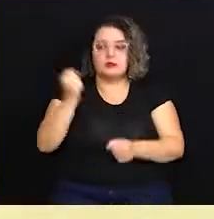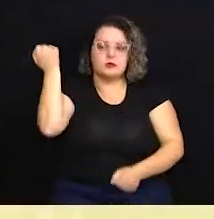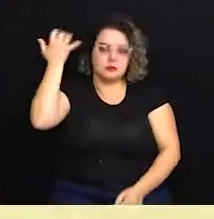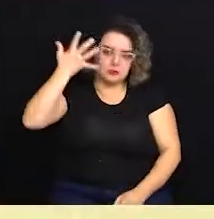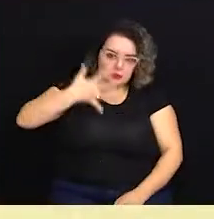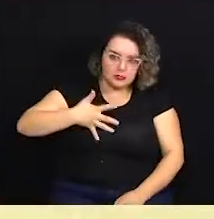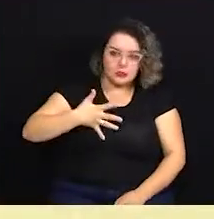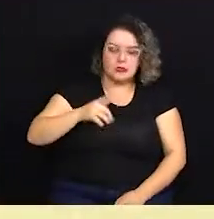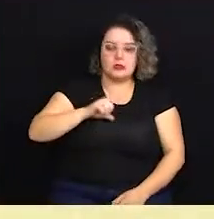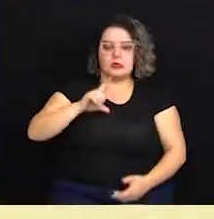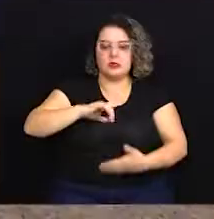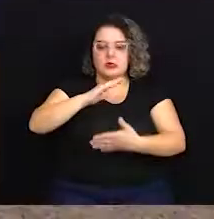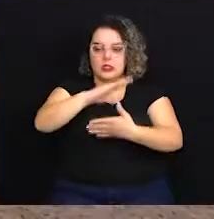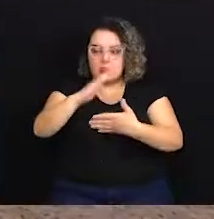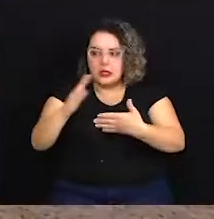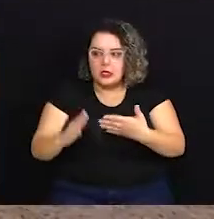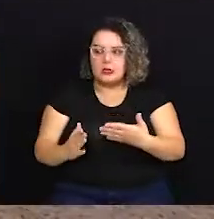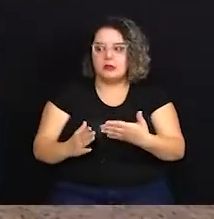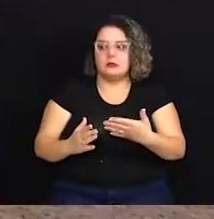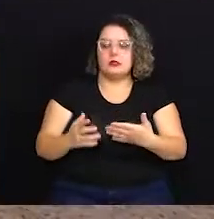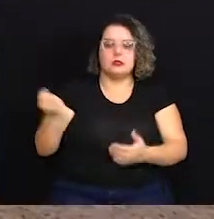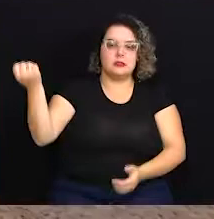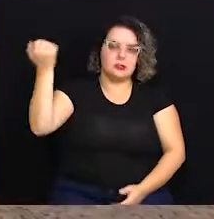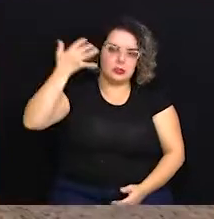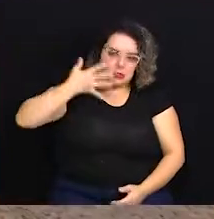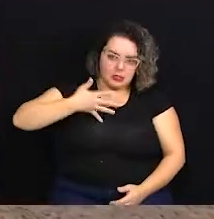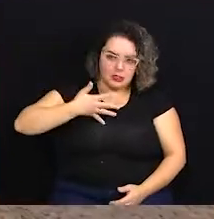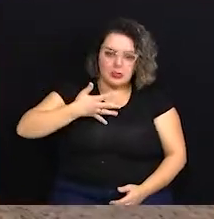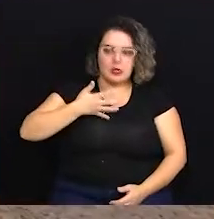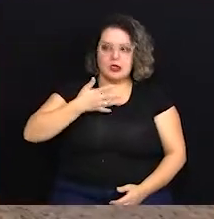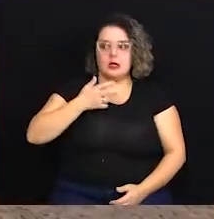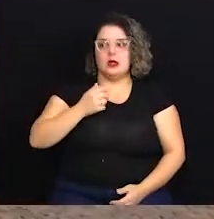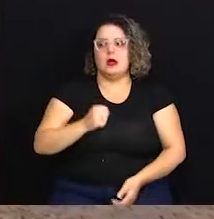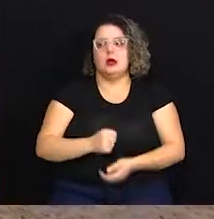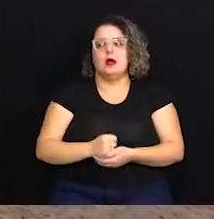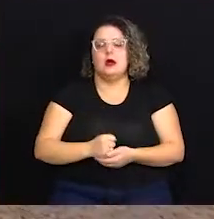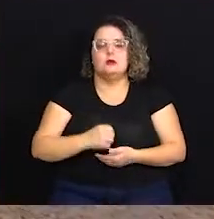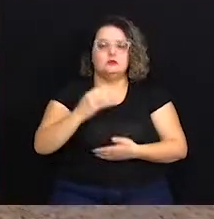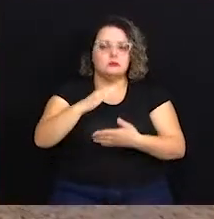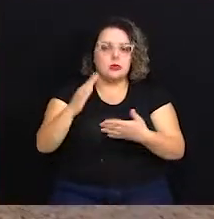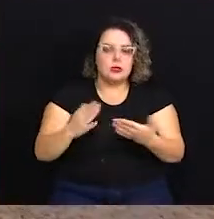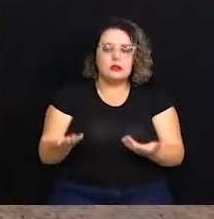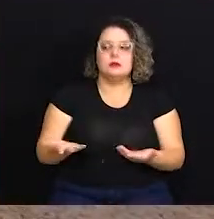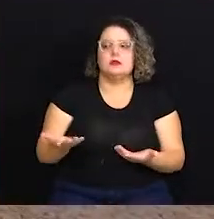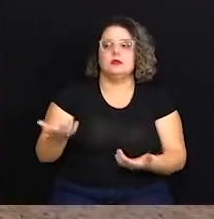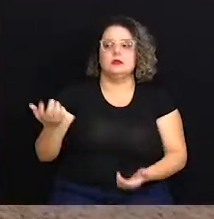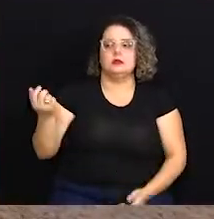tem Libras, audiodescrição, a gente tem esse conteúdo mais assim para as pessoas de média